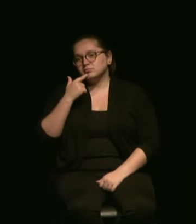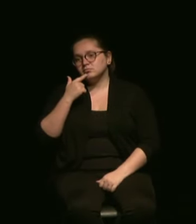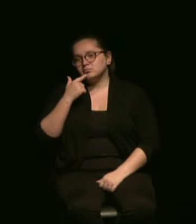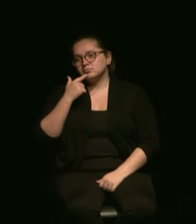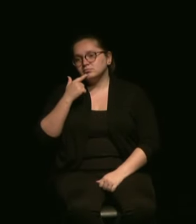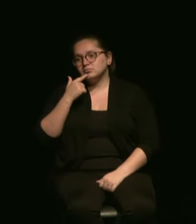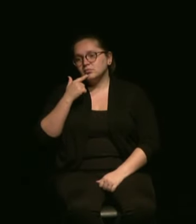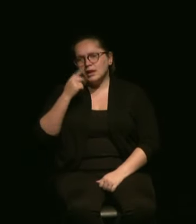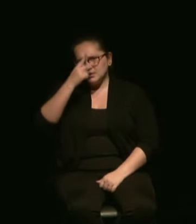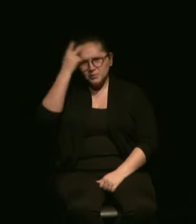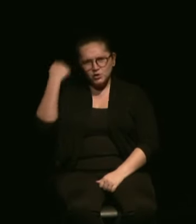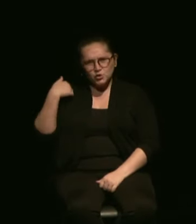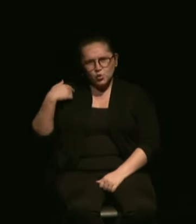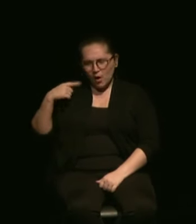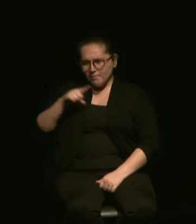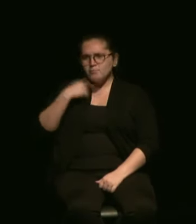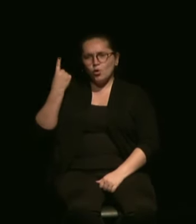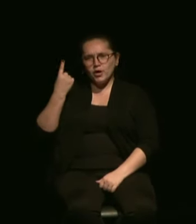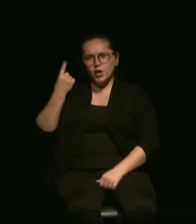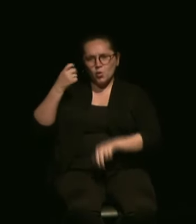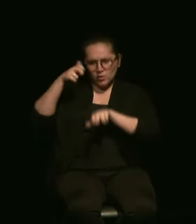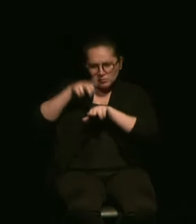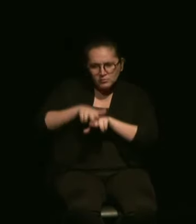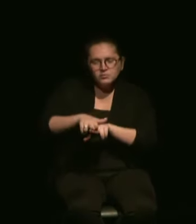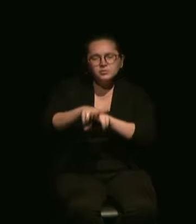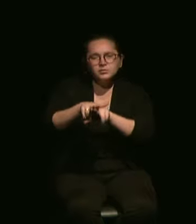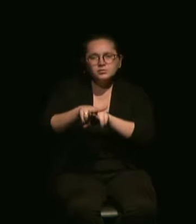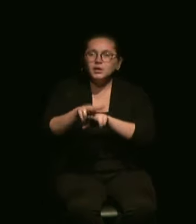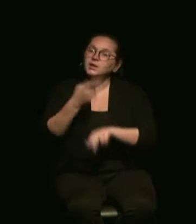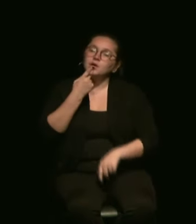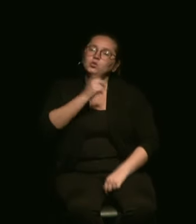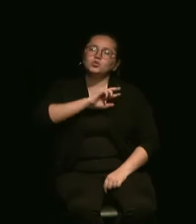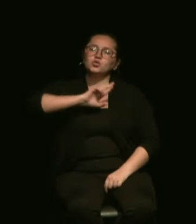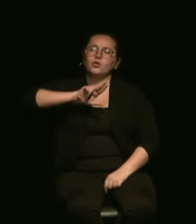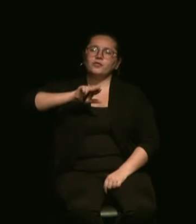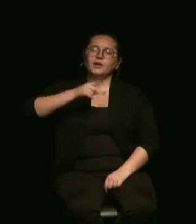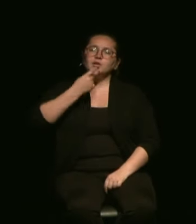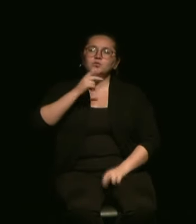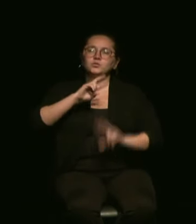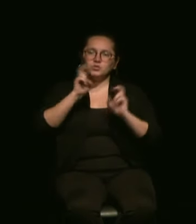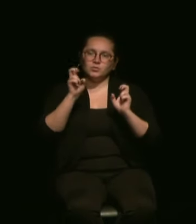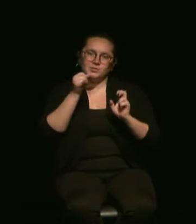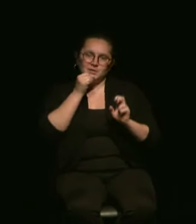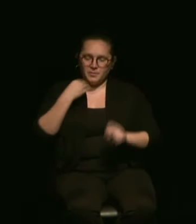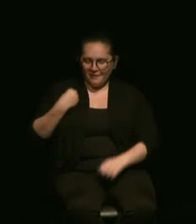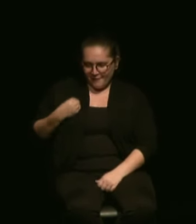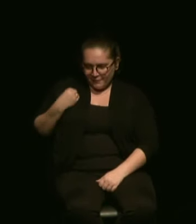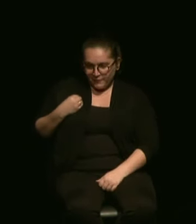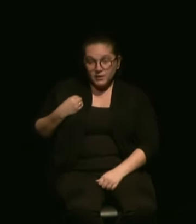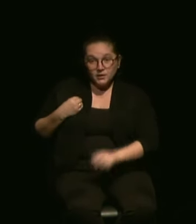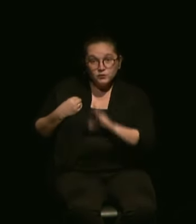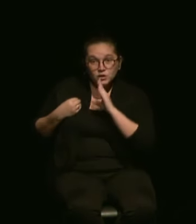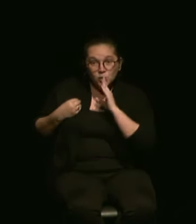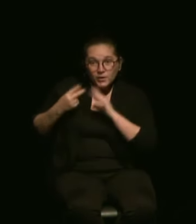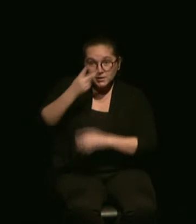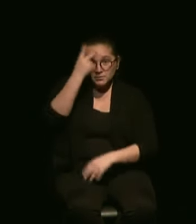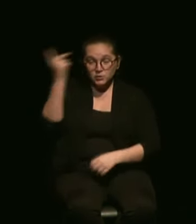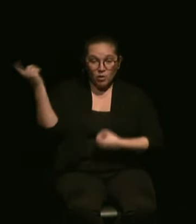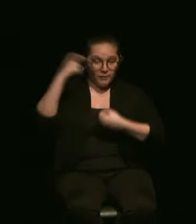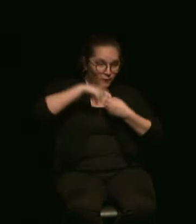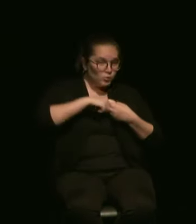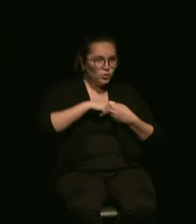Alguém já voltou da morte? Quer dizer, sem ser o conto da sem ser o conto da Bíblia. Você conhece alguém que voltou da morte?